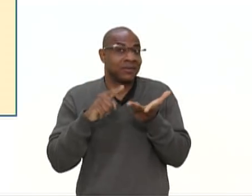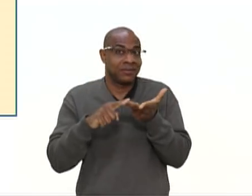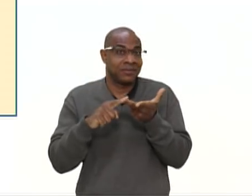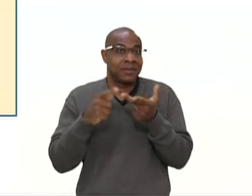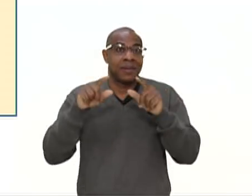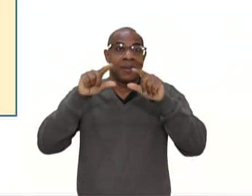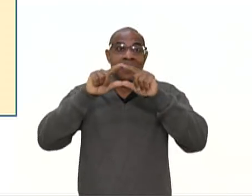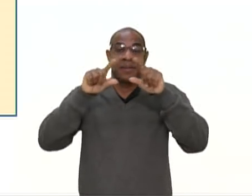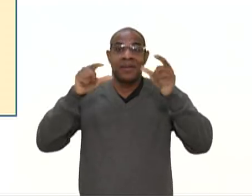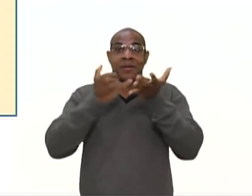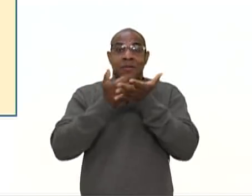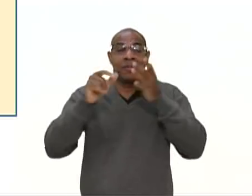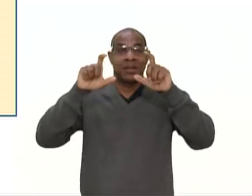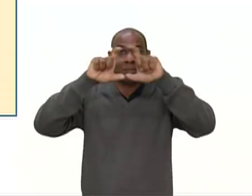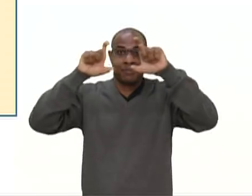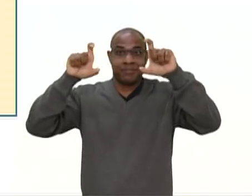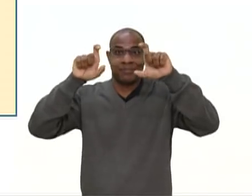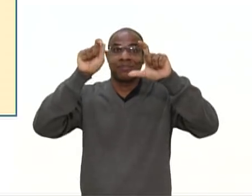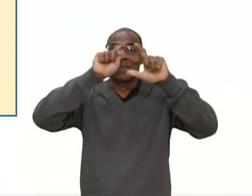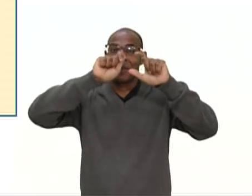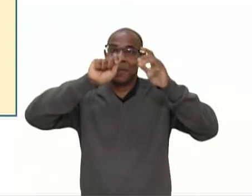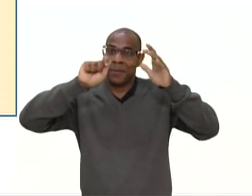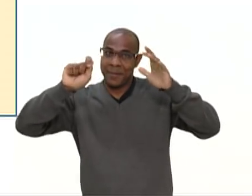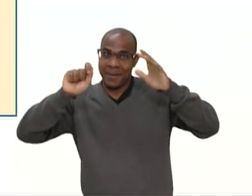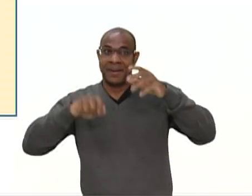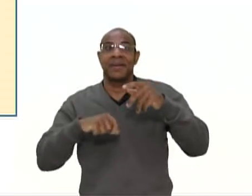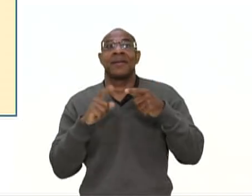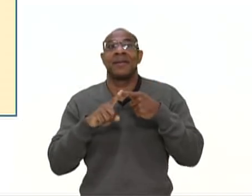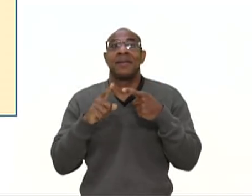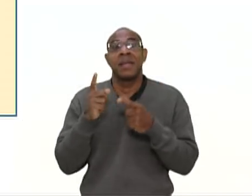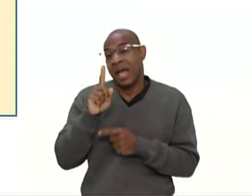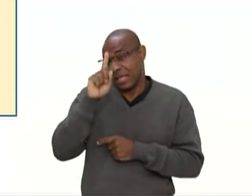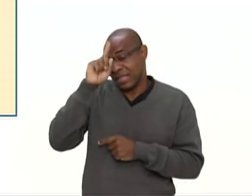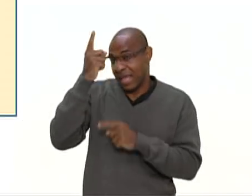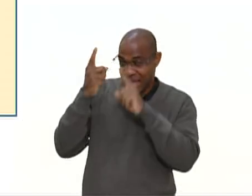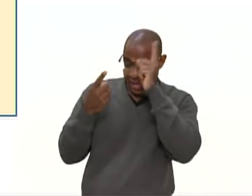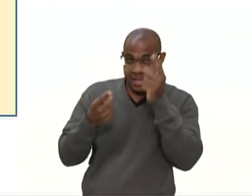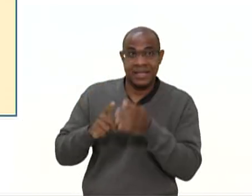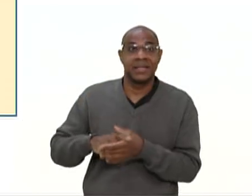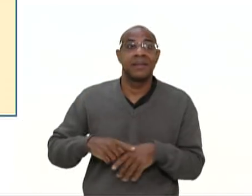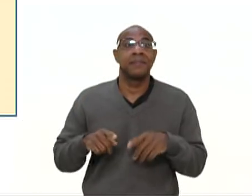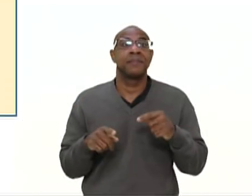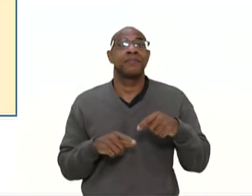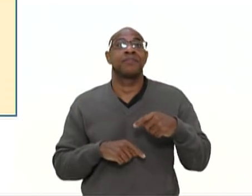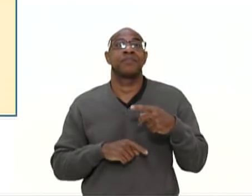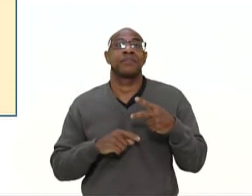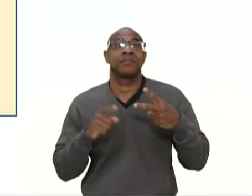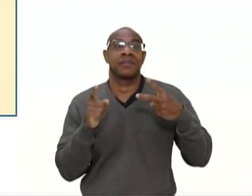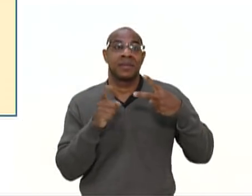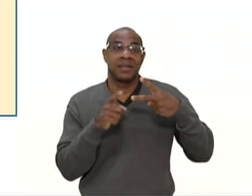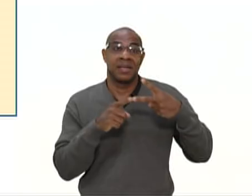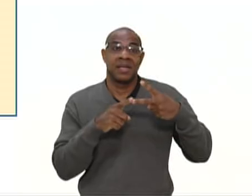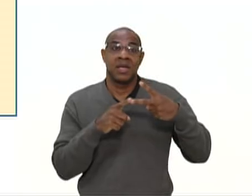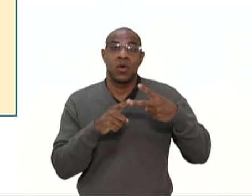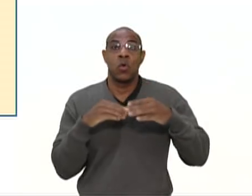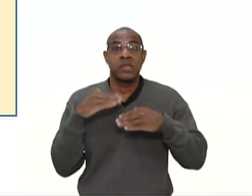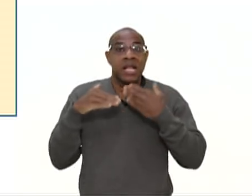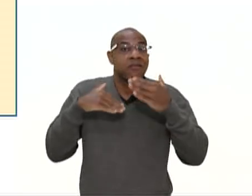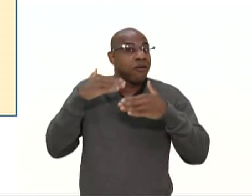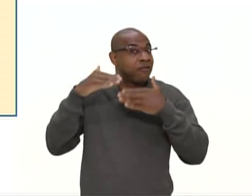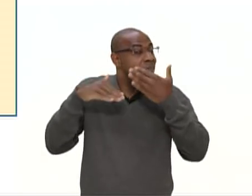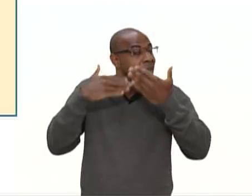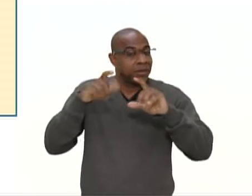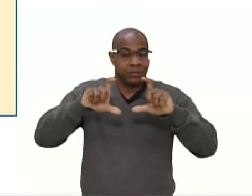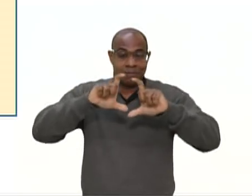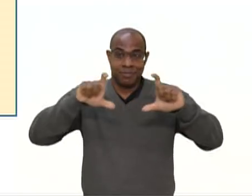você ou eu, o autor, apresenta as ideias, né, as principais ideias. E o desenvolvimento, que é o corpo do meu texto,